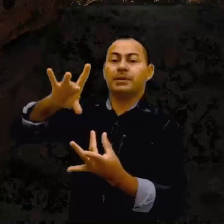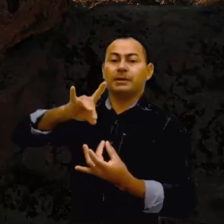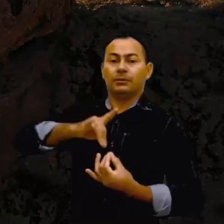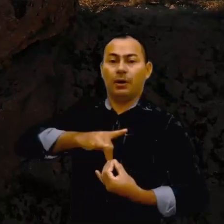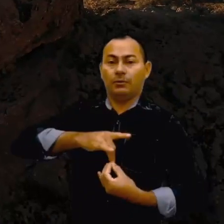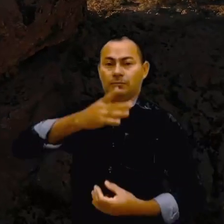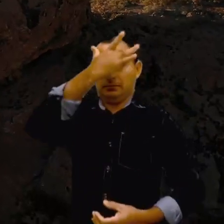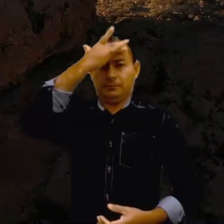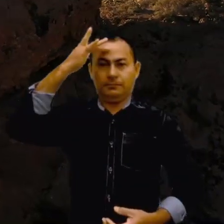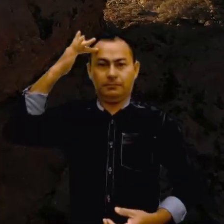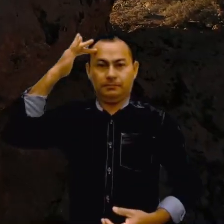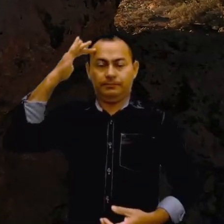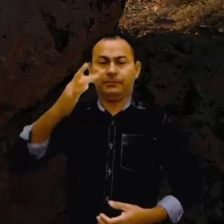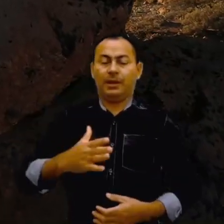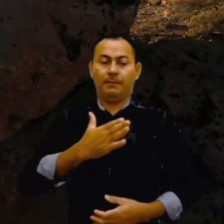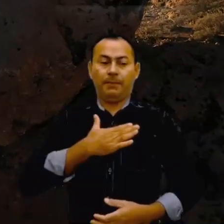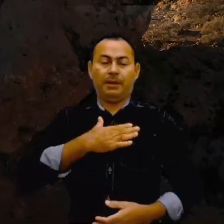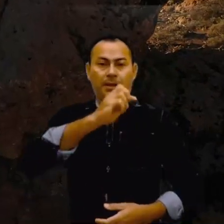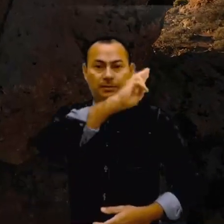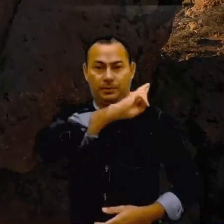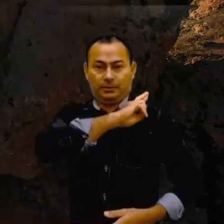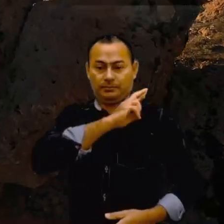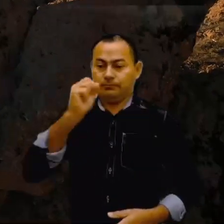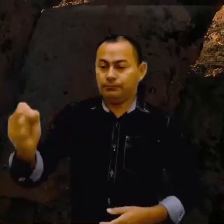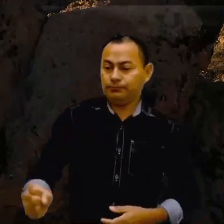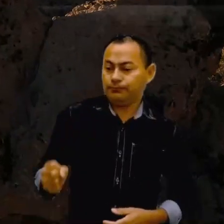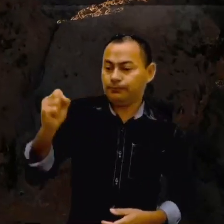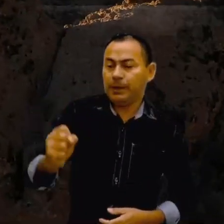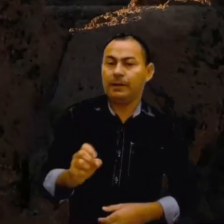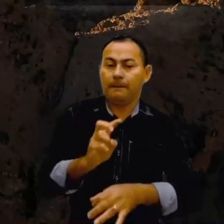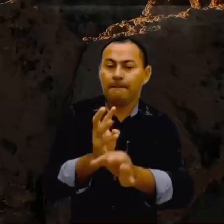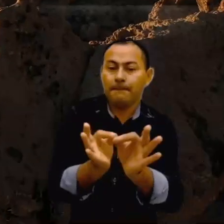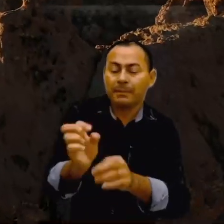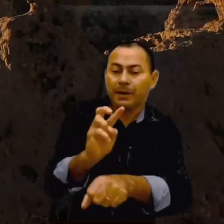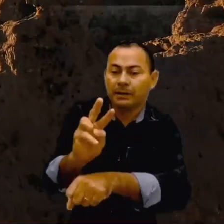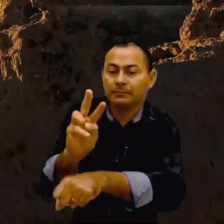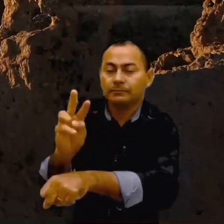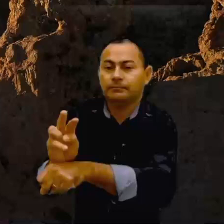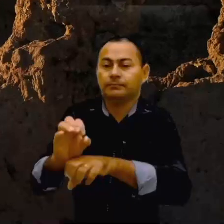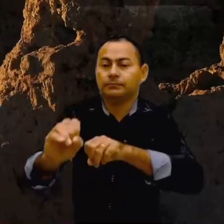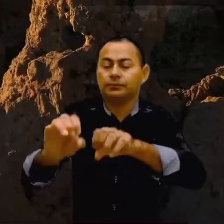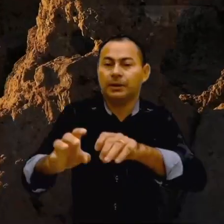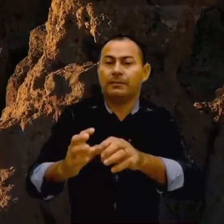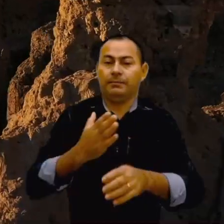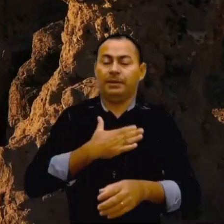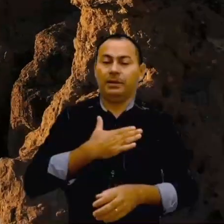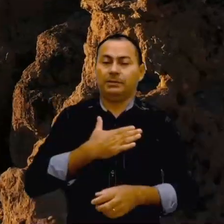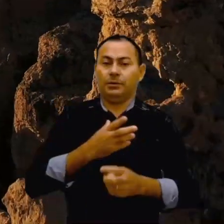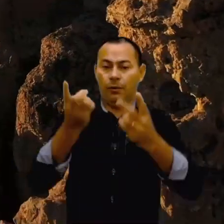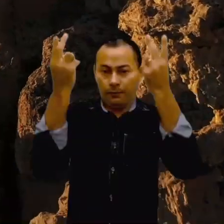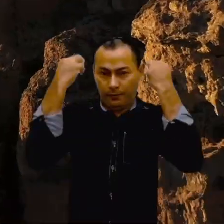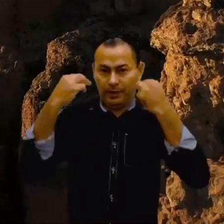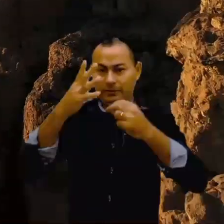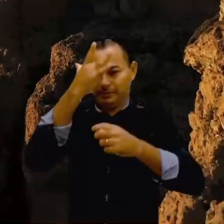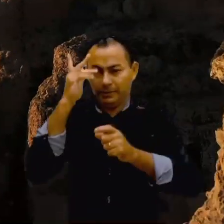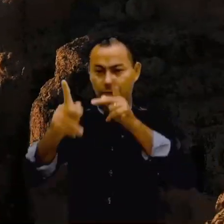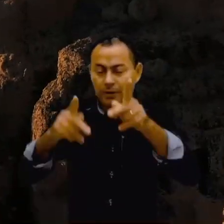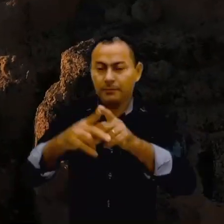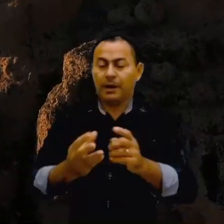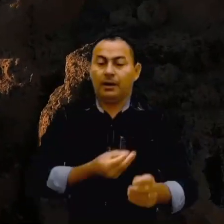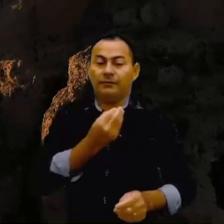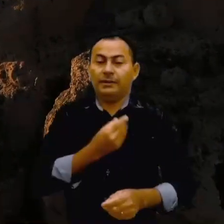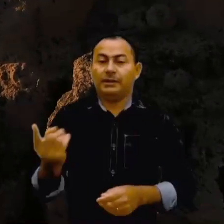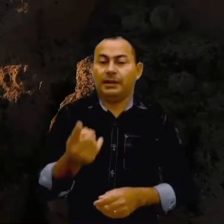pessoas. Minha responsabilidade como pastor é preparar minhas ovelhas e a mim mesmo para a vida eterna. Não creio que o